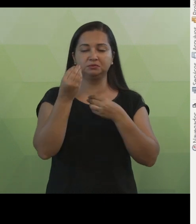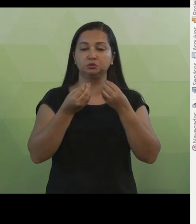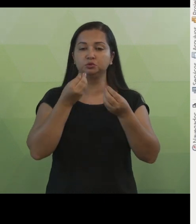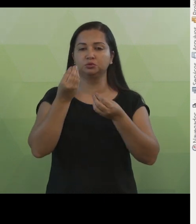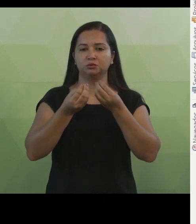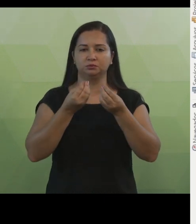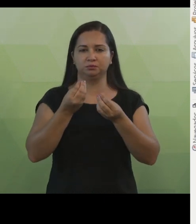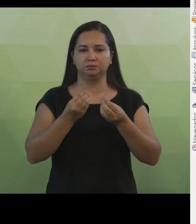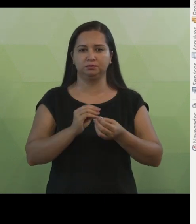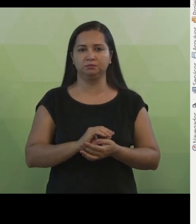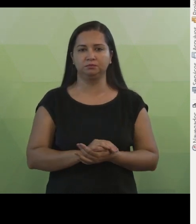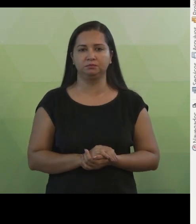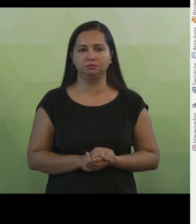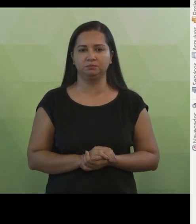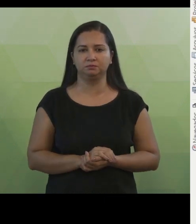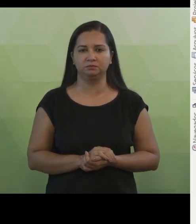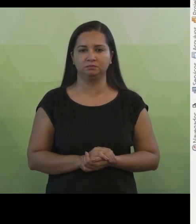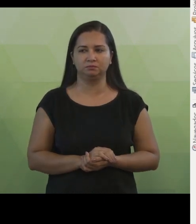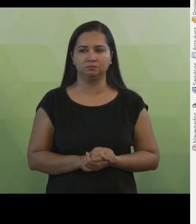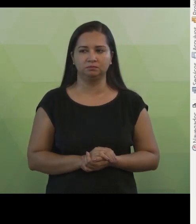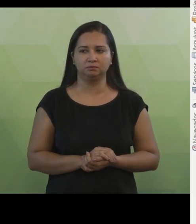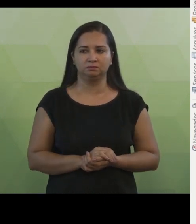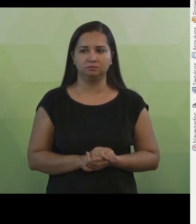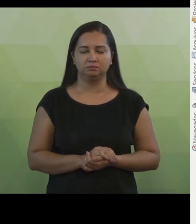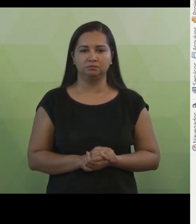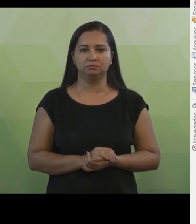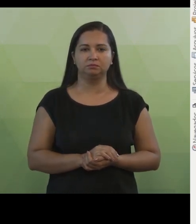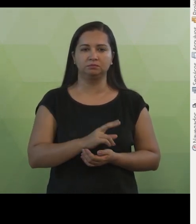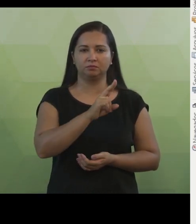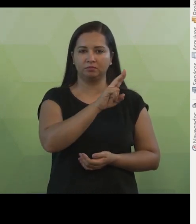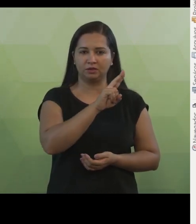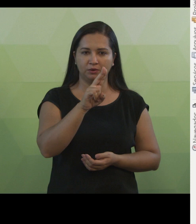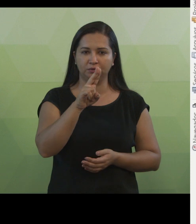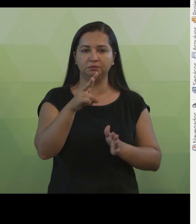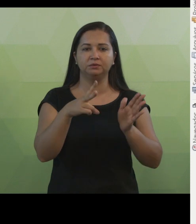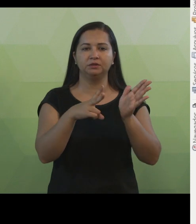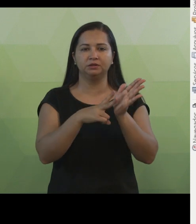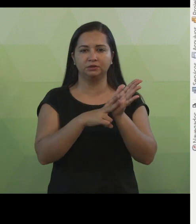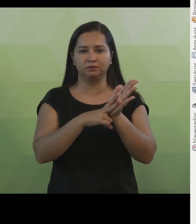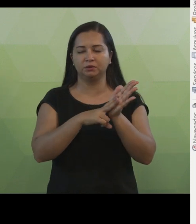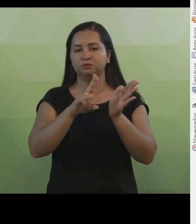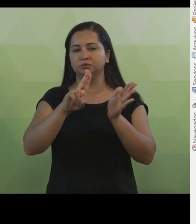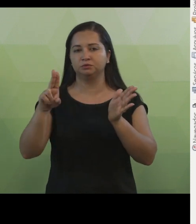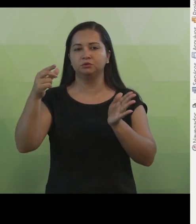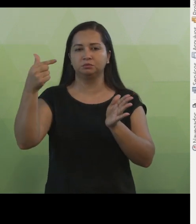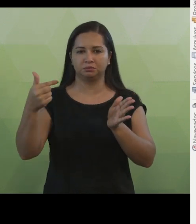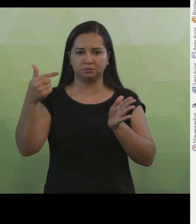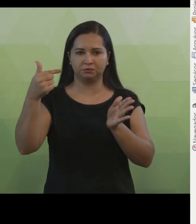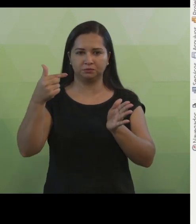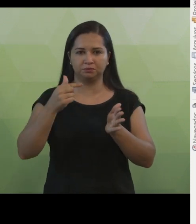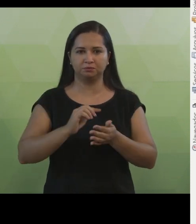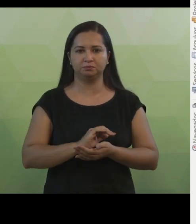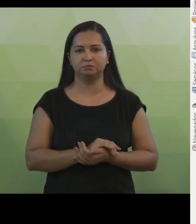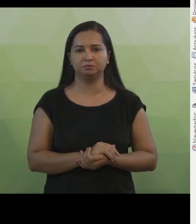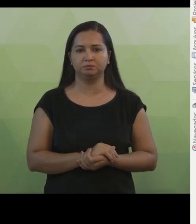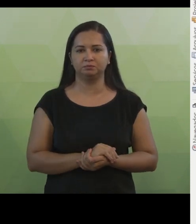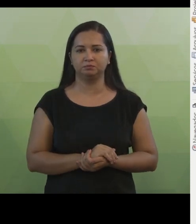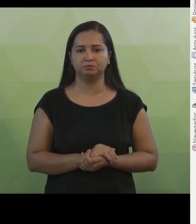Nome é diferente de sobrenome. Então, lembrando que para string, a comparação tem que ser feita com o